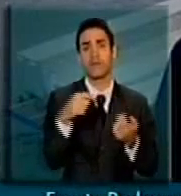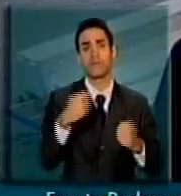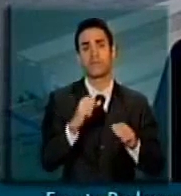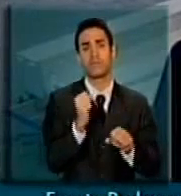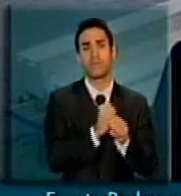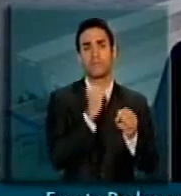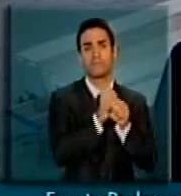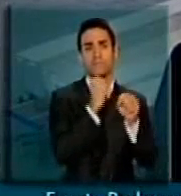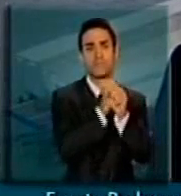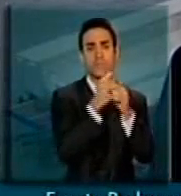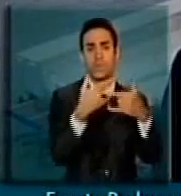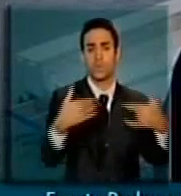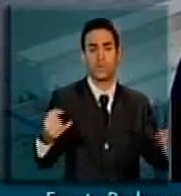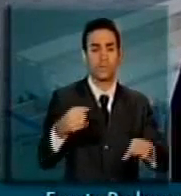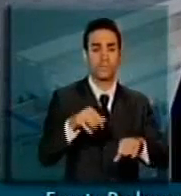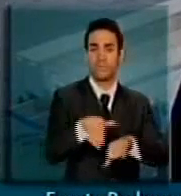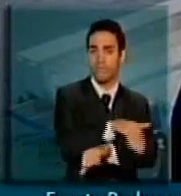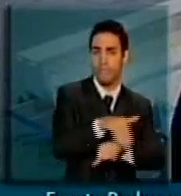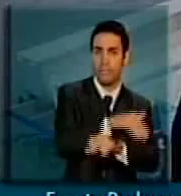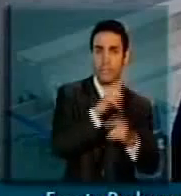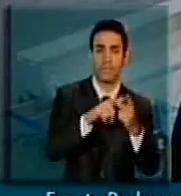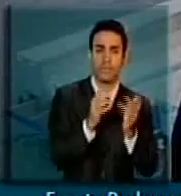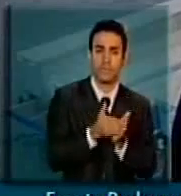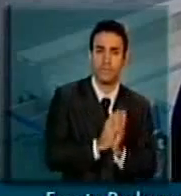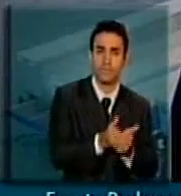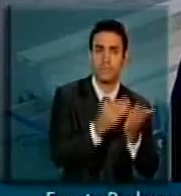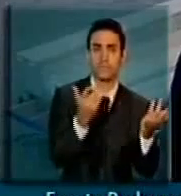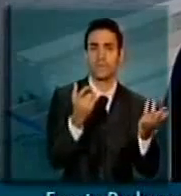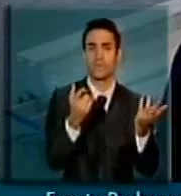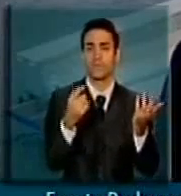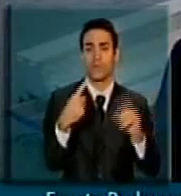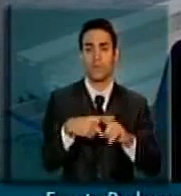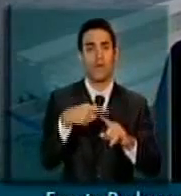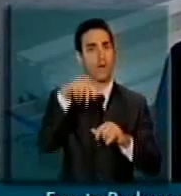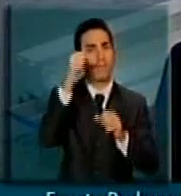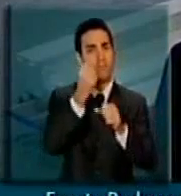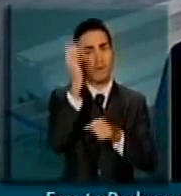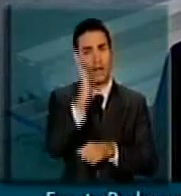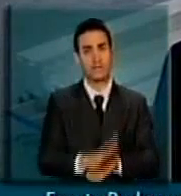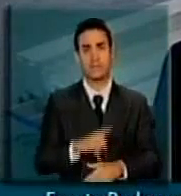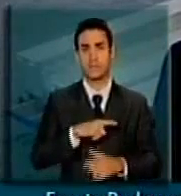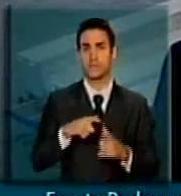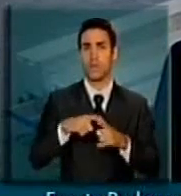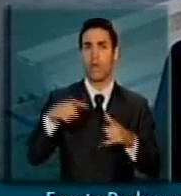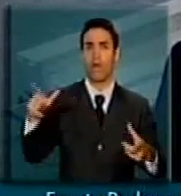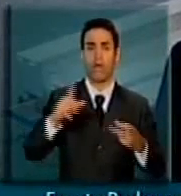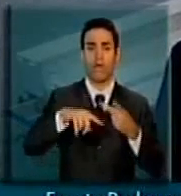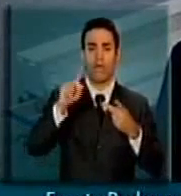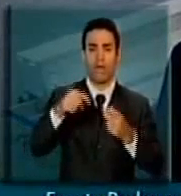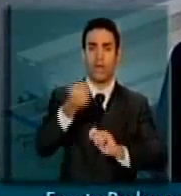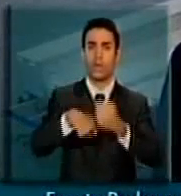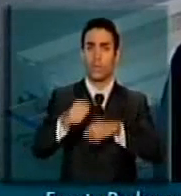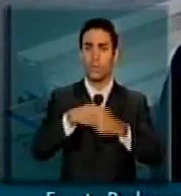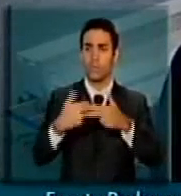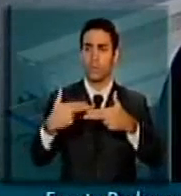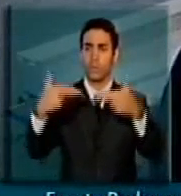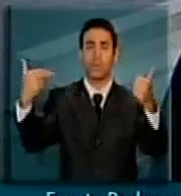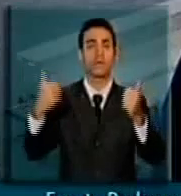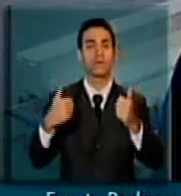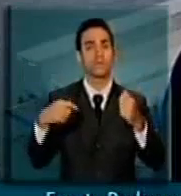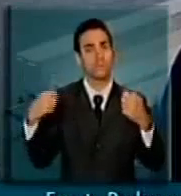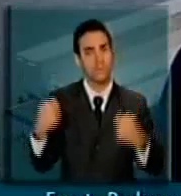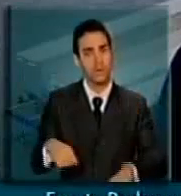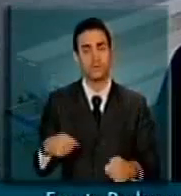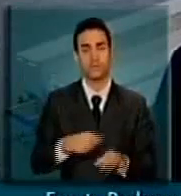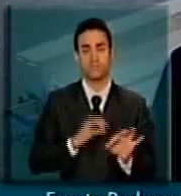equivalente à demanda e ao crescimento esperado da nossa economia. Não consolidamos a matriz de transportes como